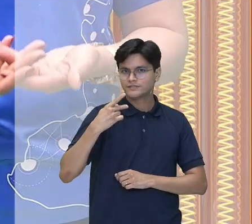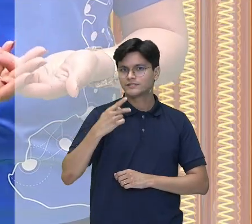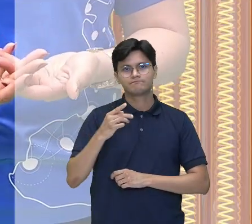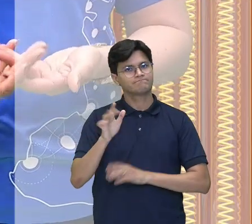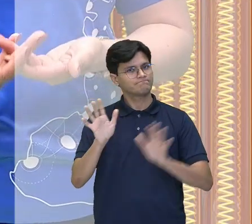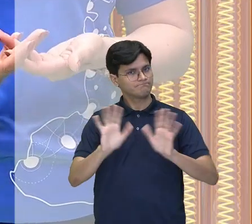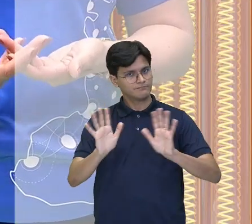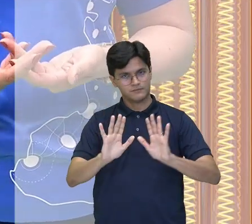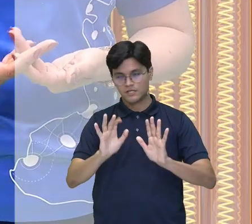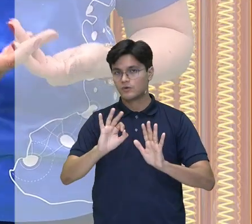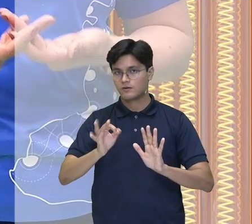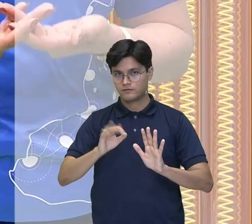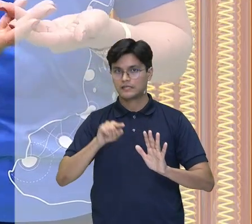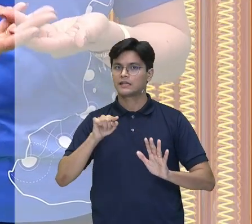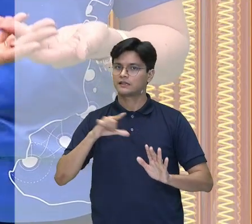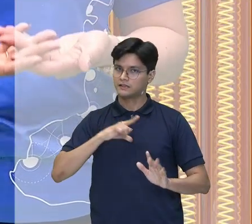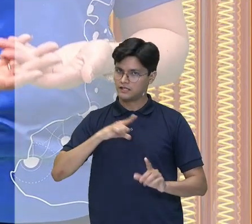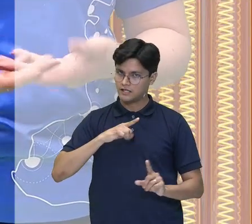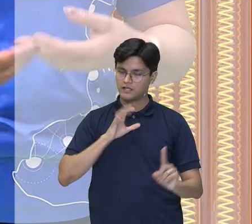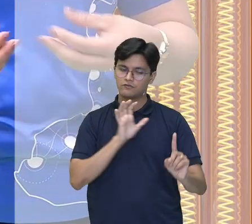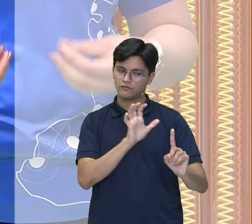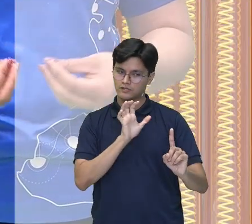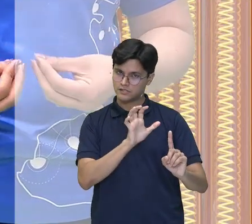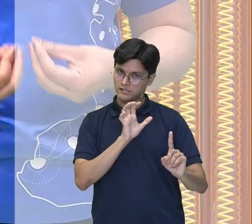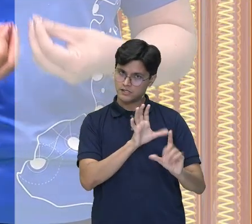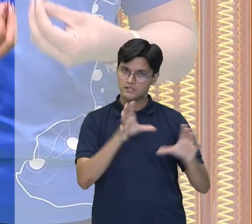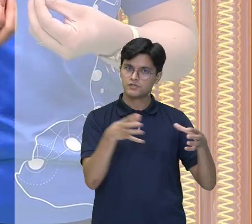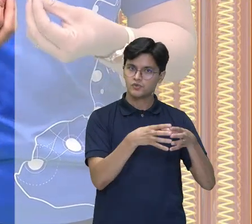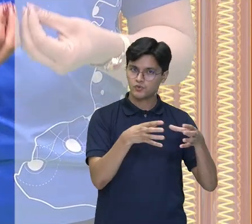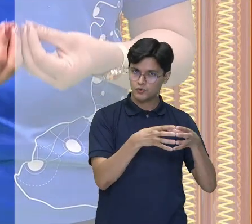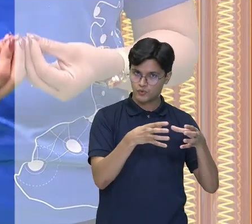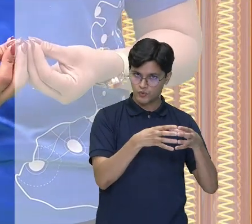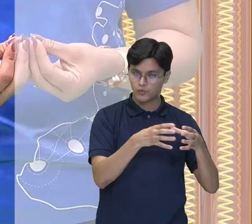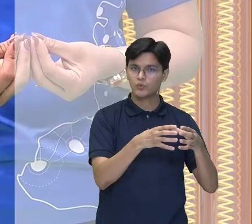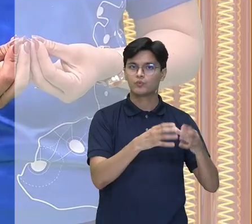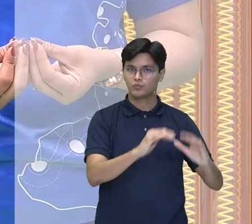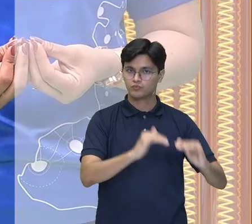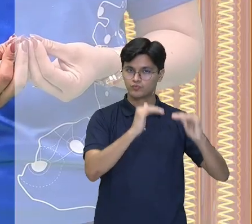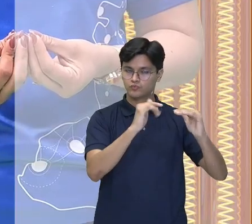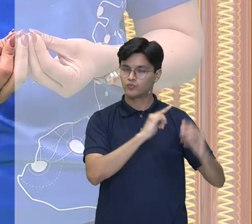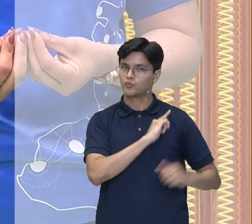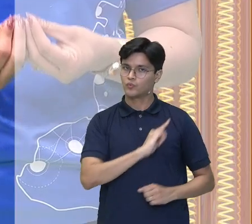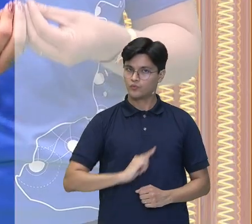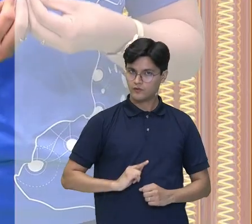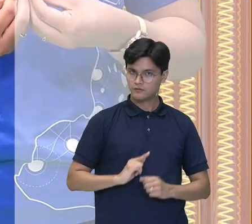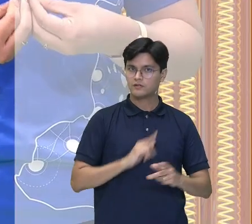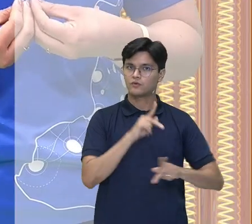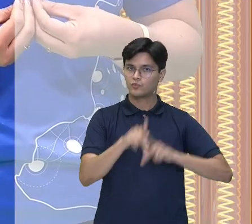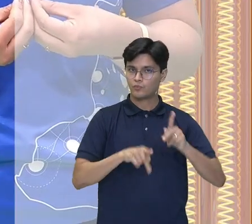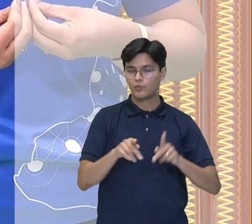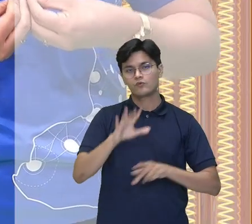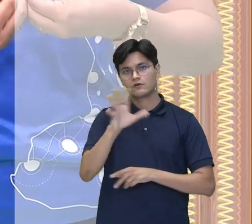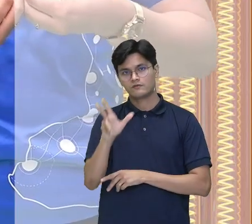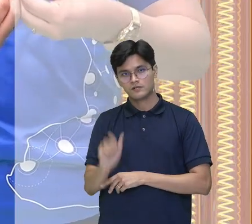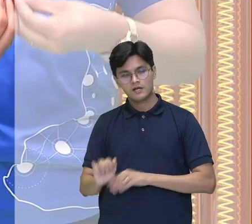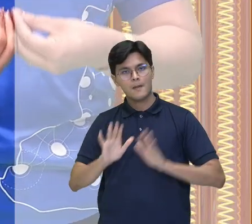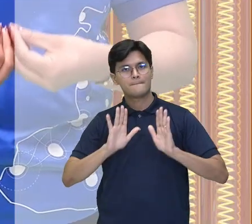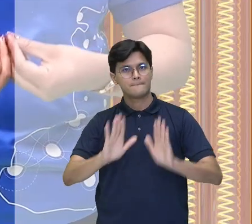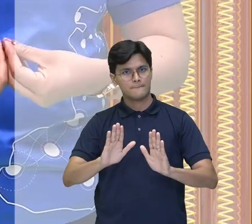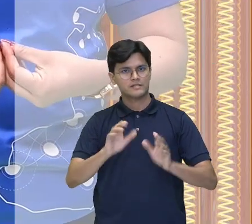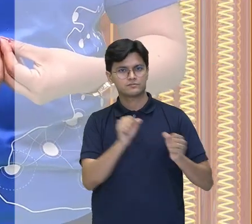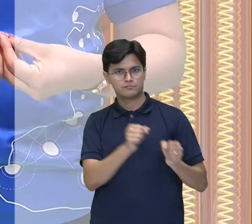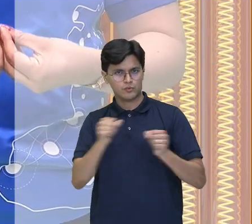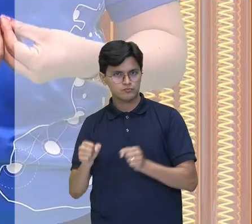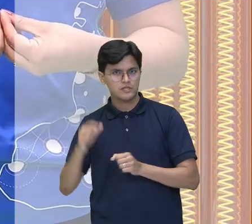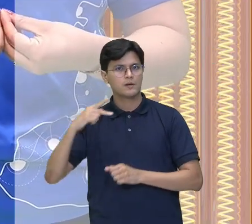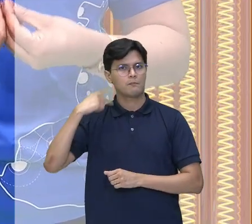influenciavam, sim, os grupos que estavam governando, aquelas pessoas que governavam as sociedades africanas, mas não tinham um poder